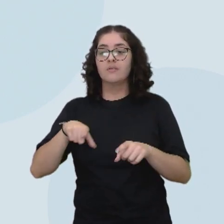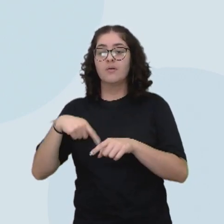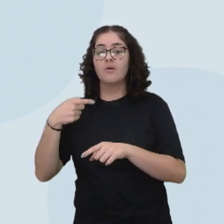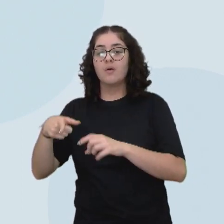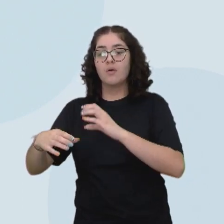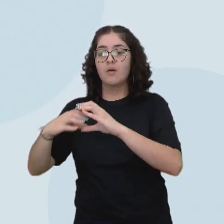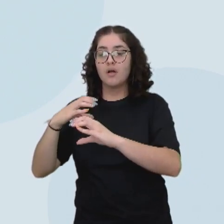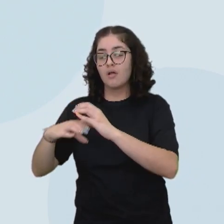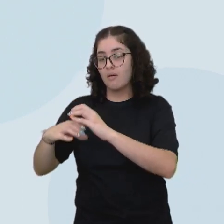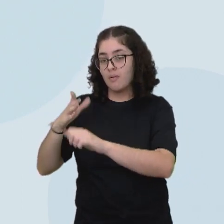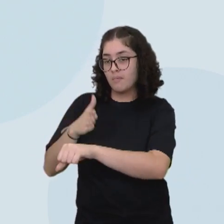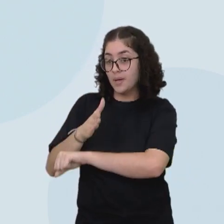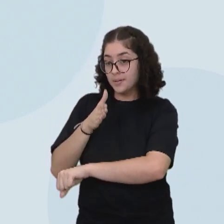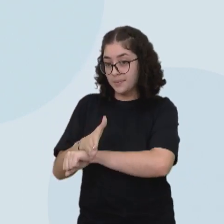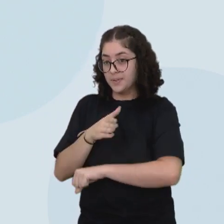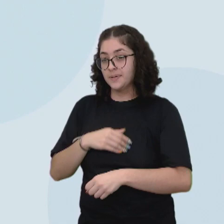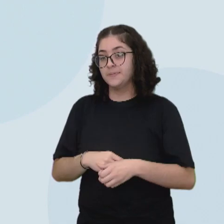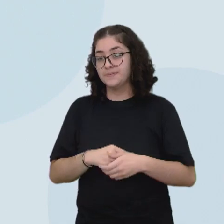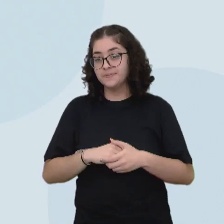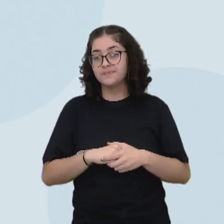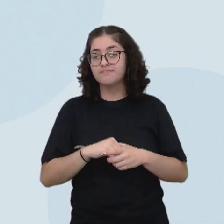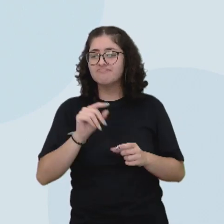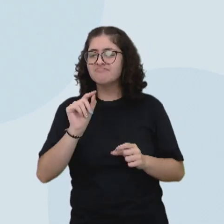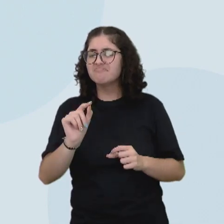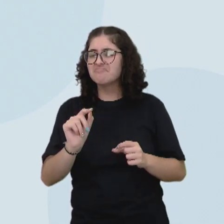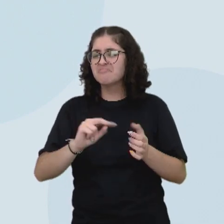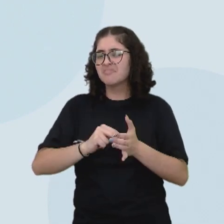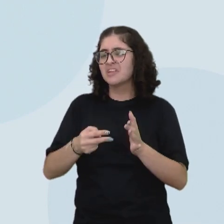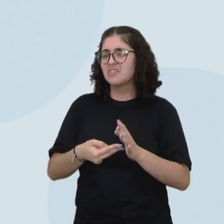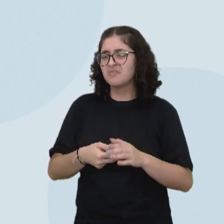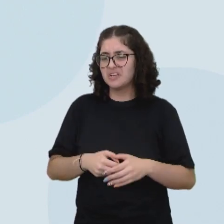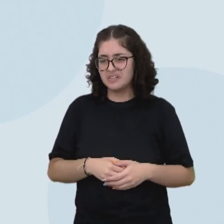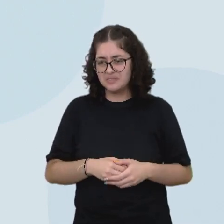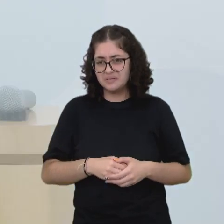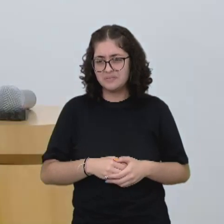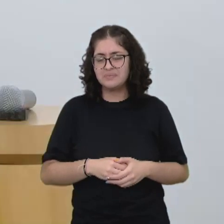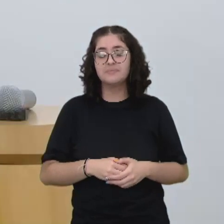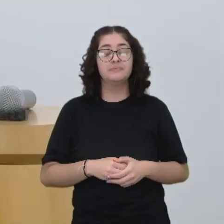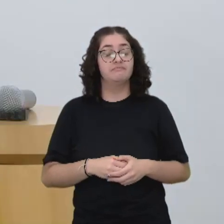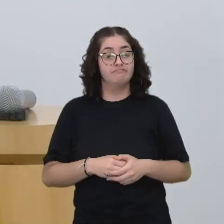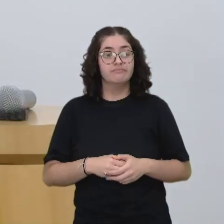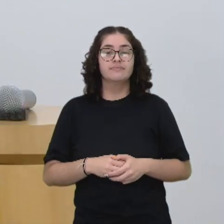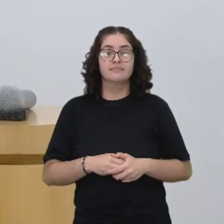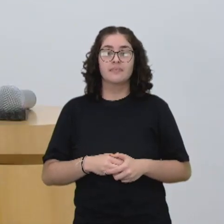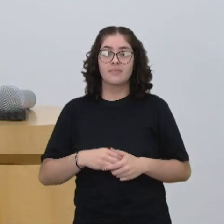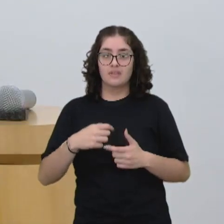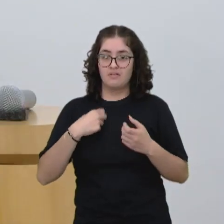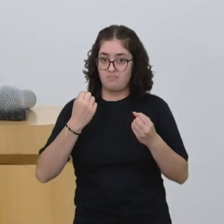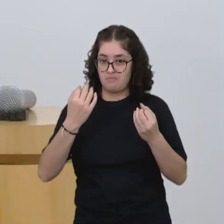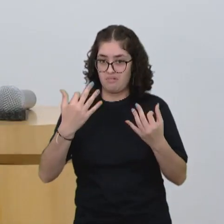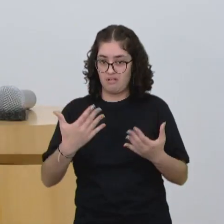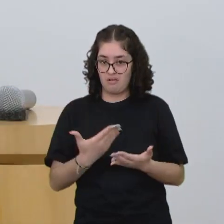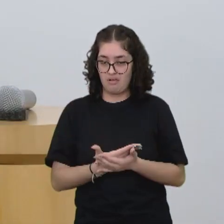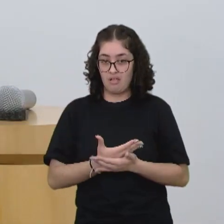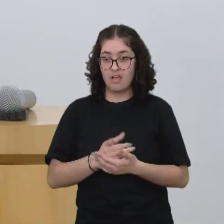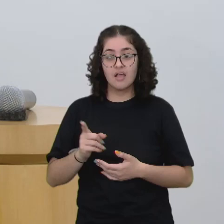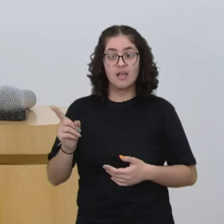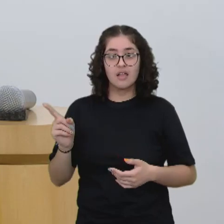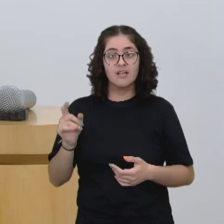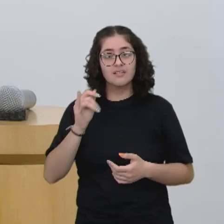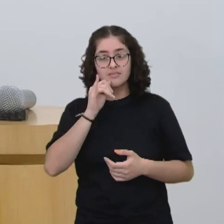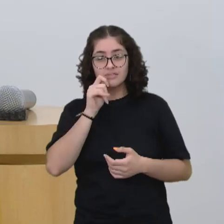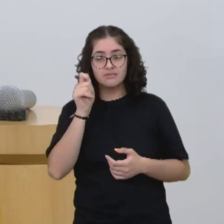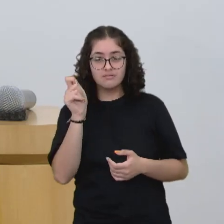comunicação participativa. E aí o que isso quer dizer? Quando eu estou dando essa aula aqui, essa aula pode